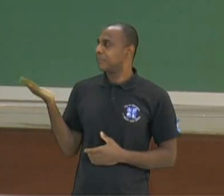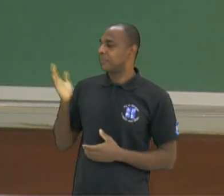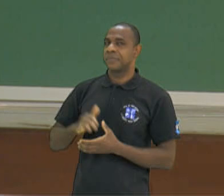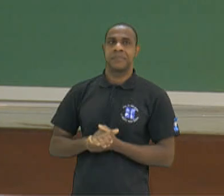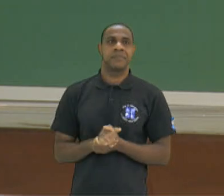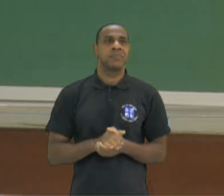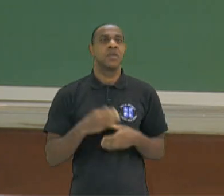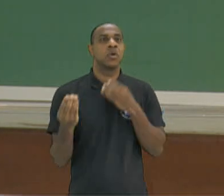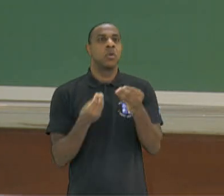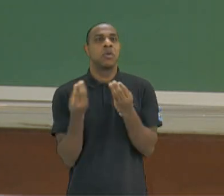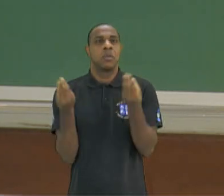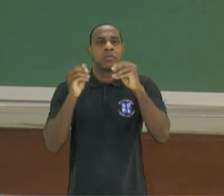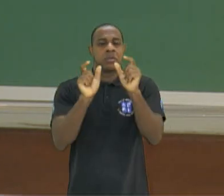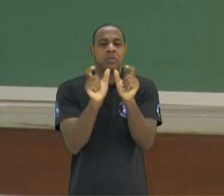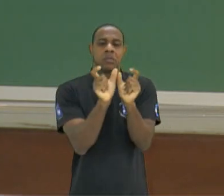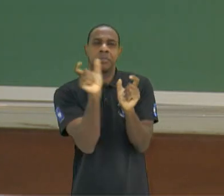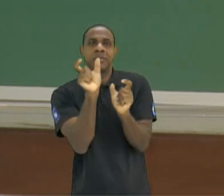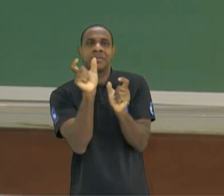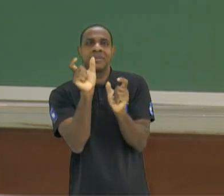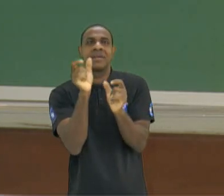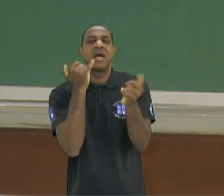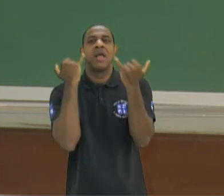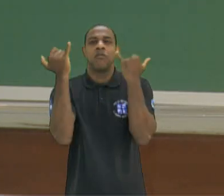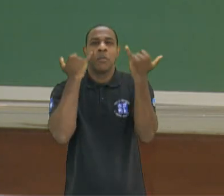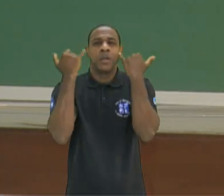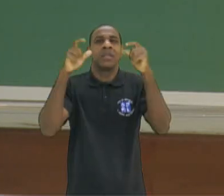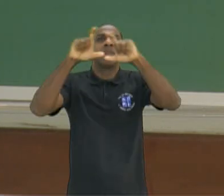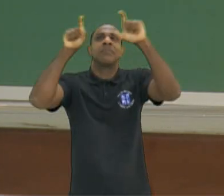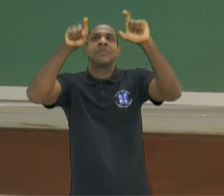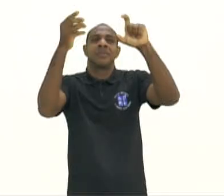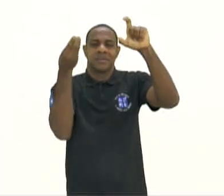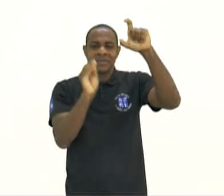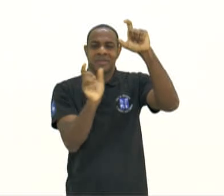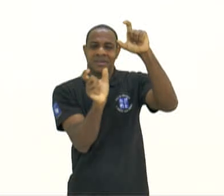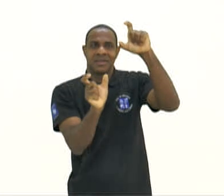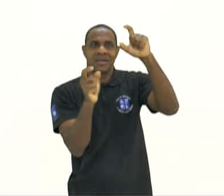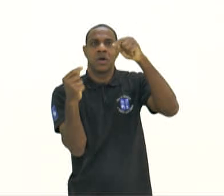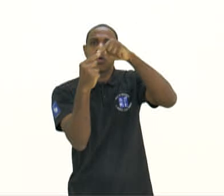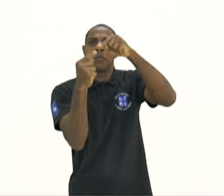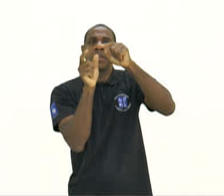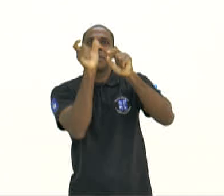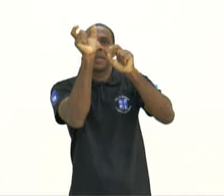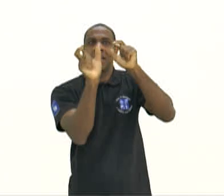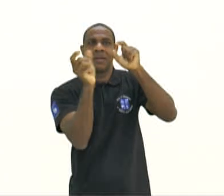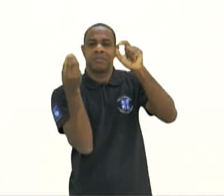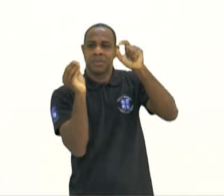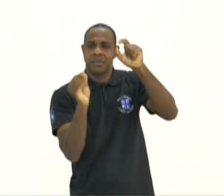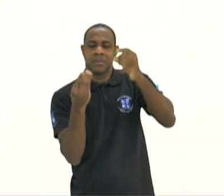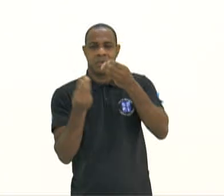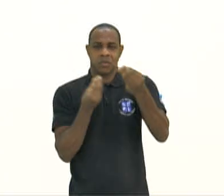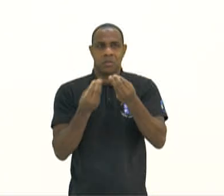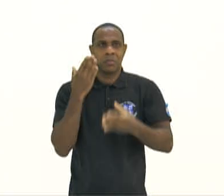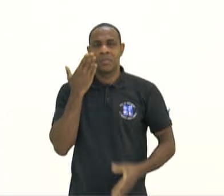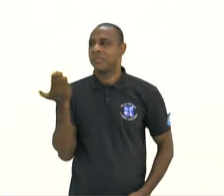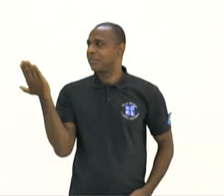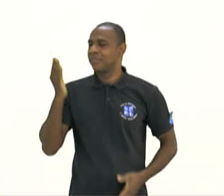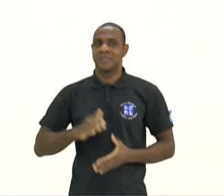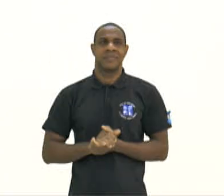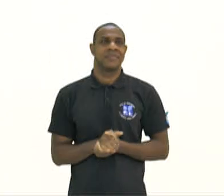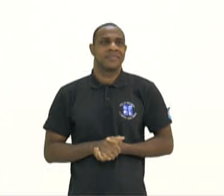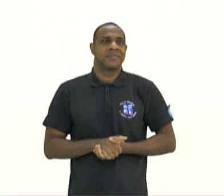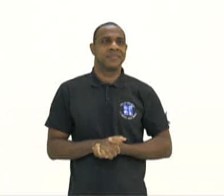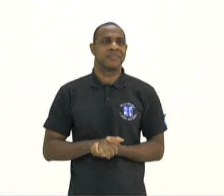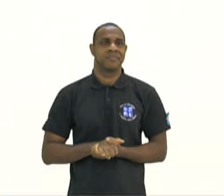preencher os espaços em brancos com as informações do fragmento. The bottom line, active video games are better than